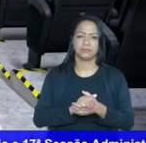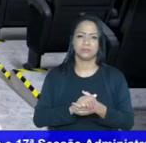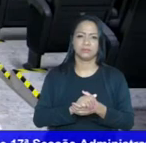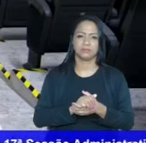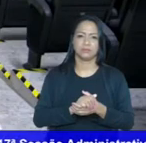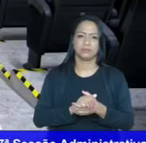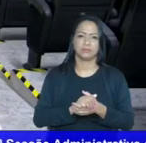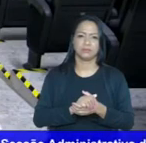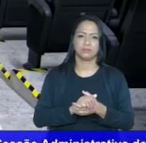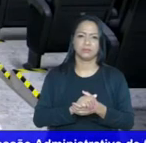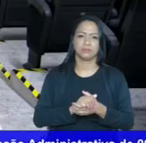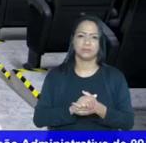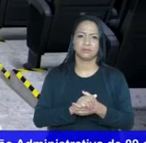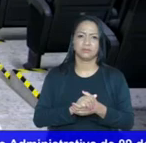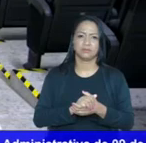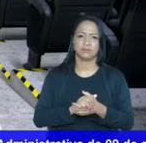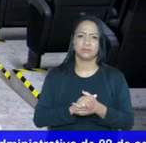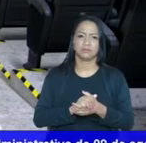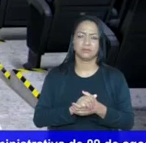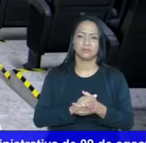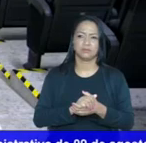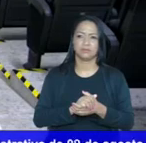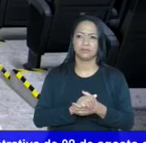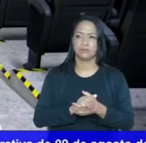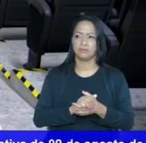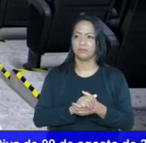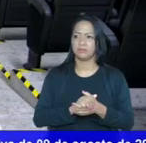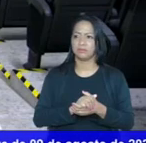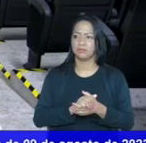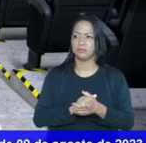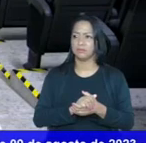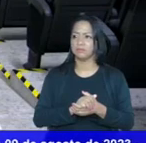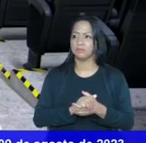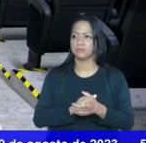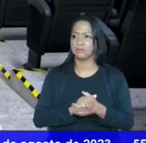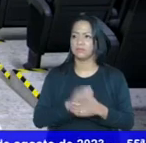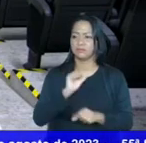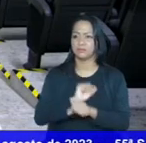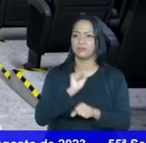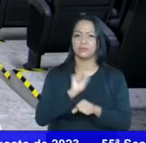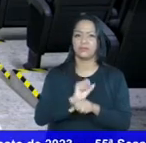uma nada mais coerente. Veste Talares aí. Preste aí uma para eles. Aguarde só um minutinho, doutor.